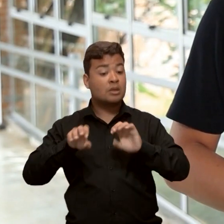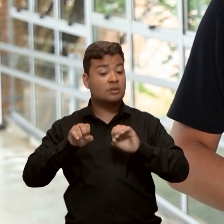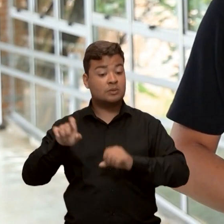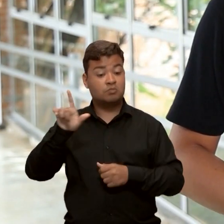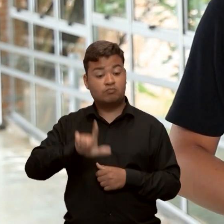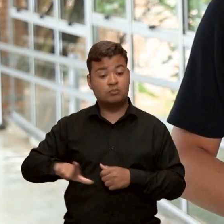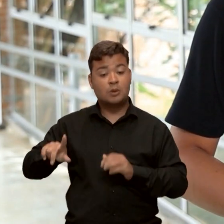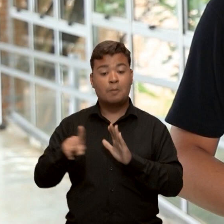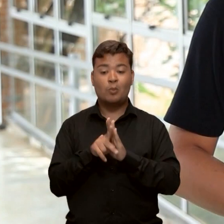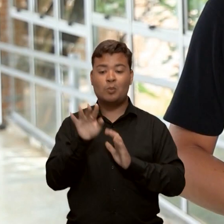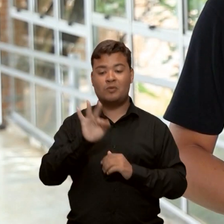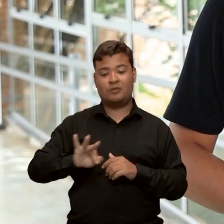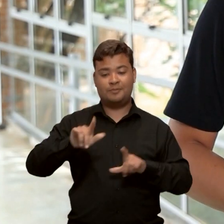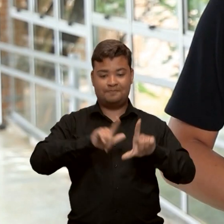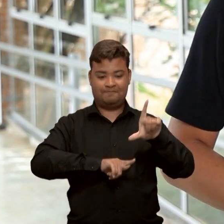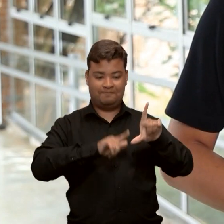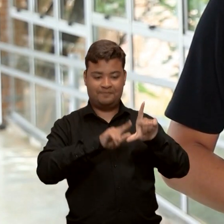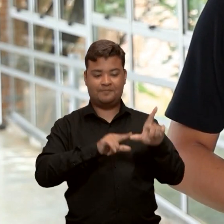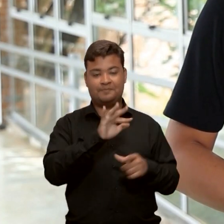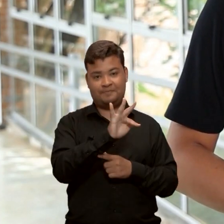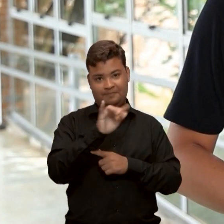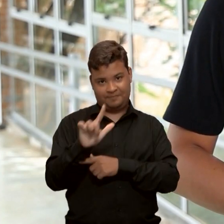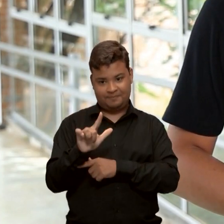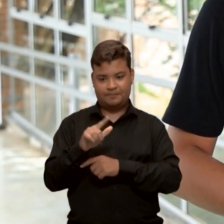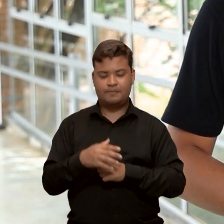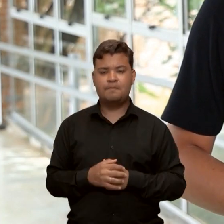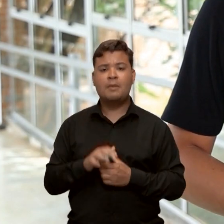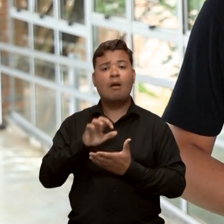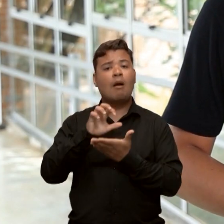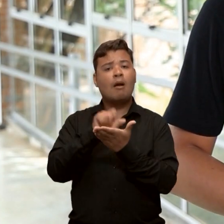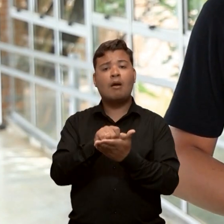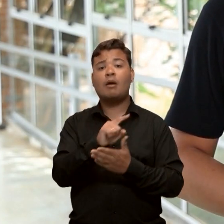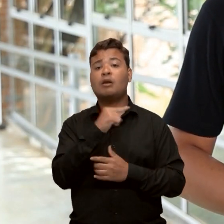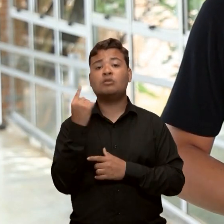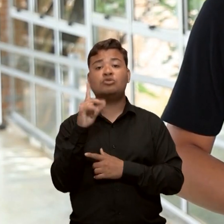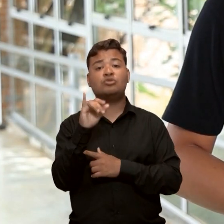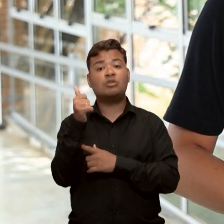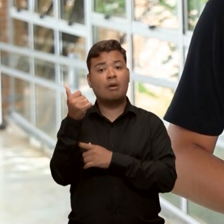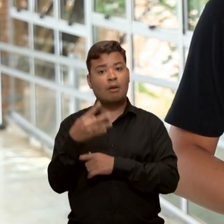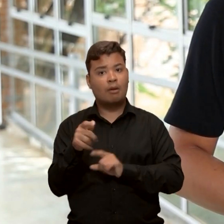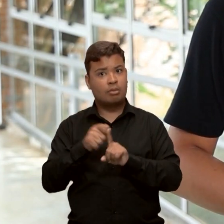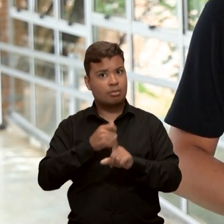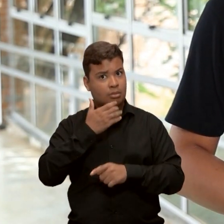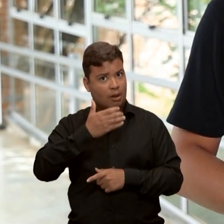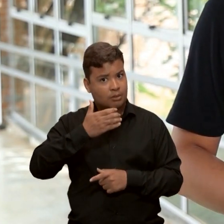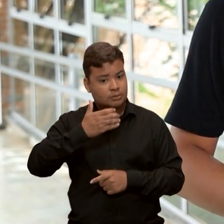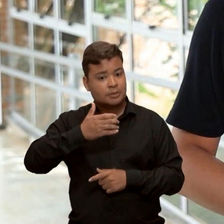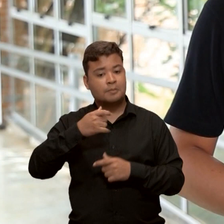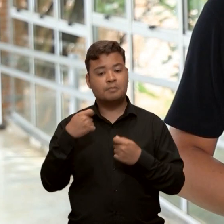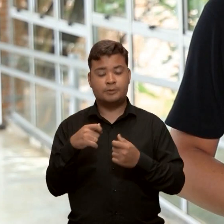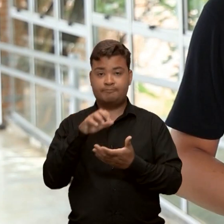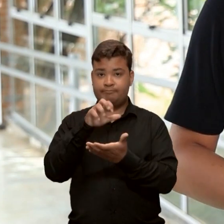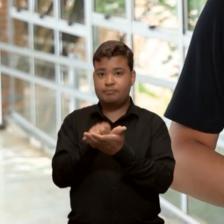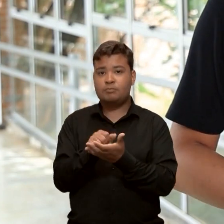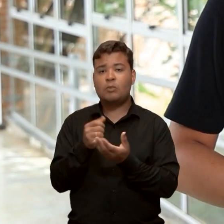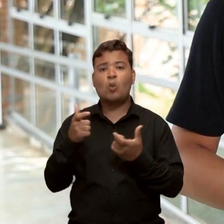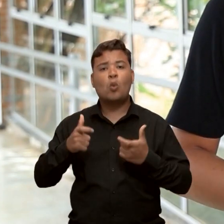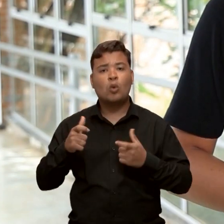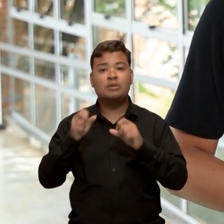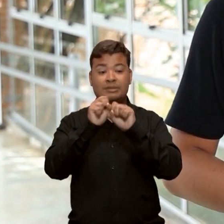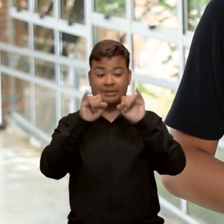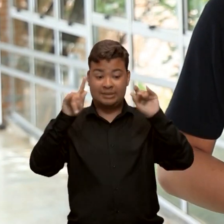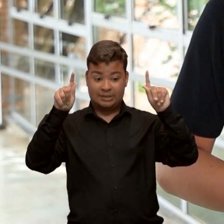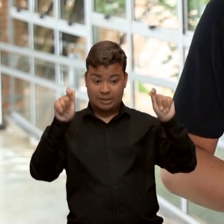da Faculdade de Letras. As inscrições terminam no dia 14 de dezembro e devem ser feitas pelo SIGA. O link